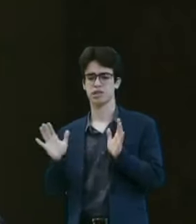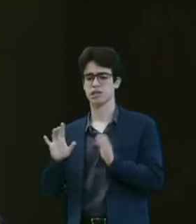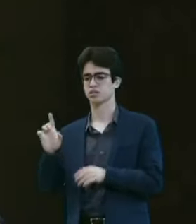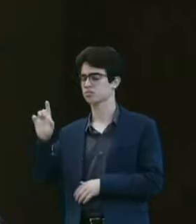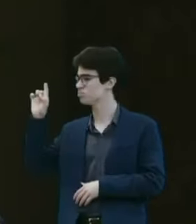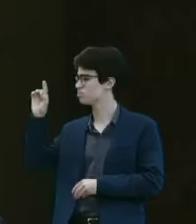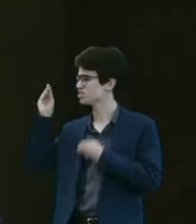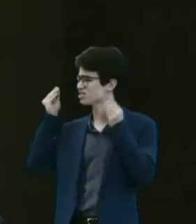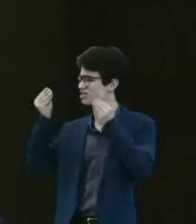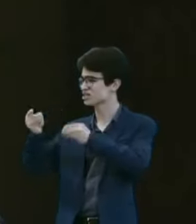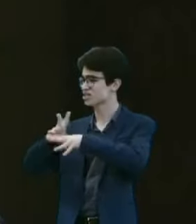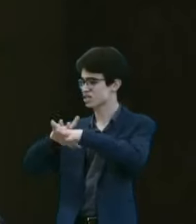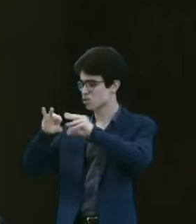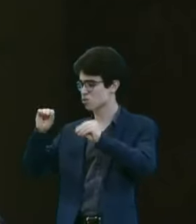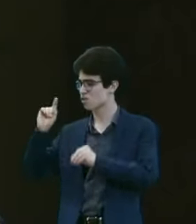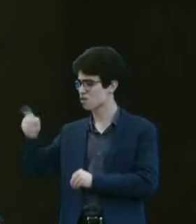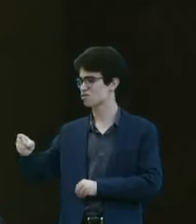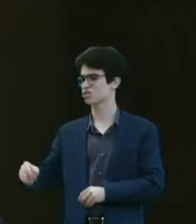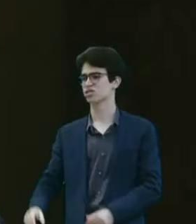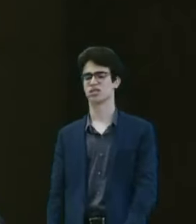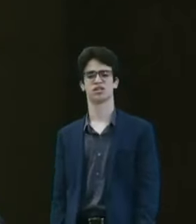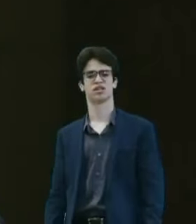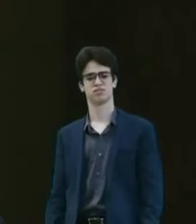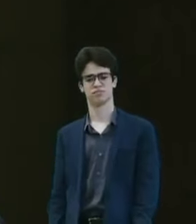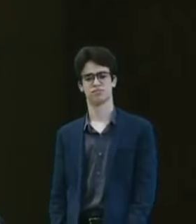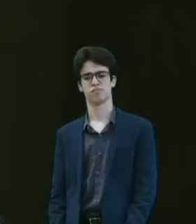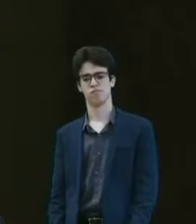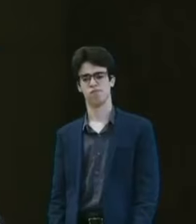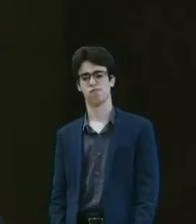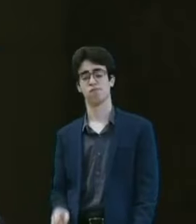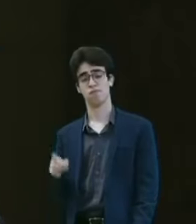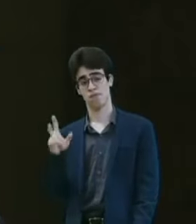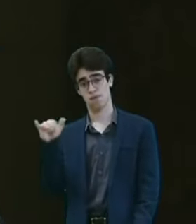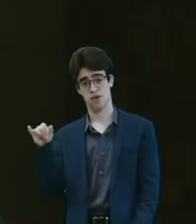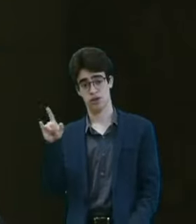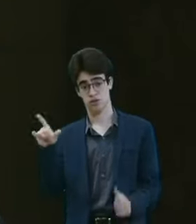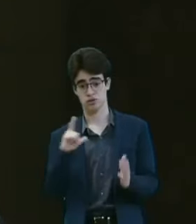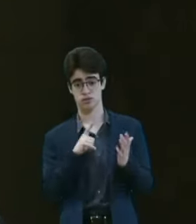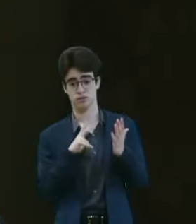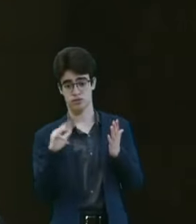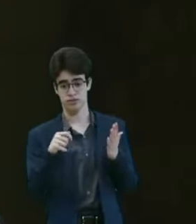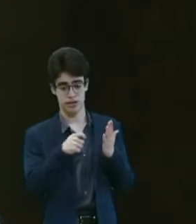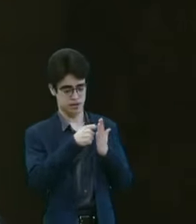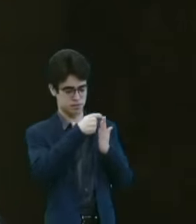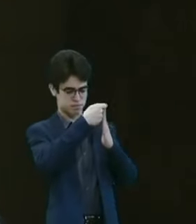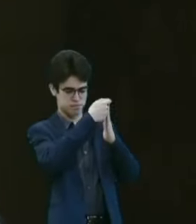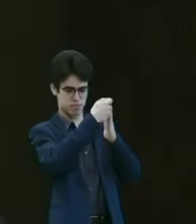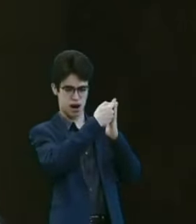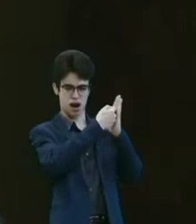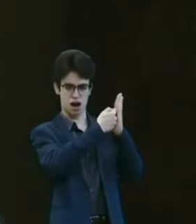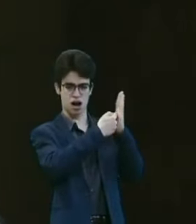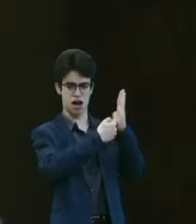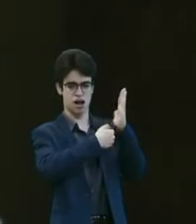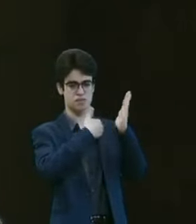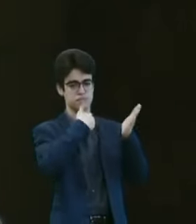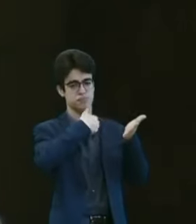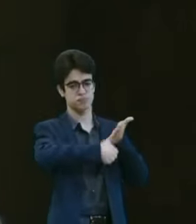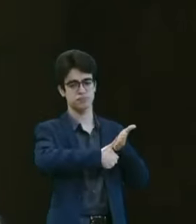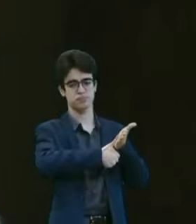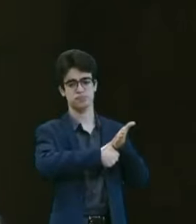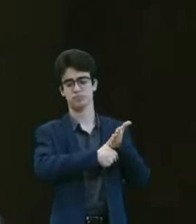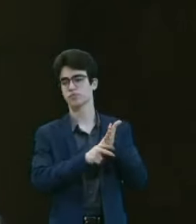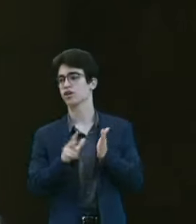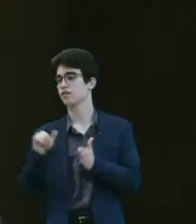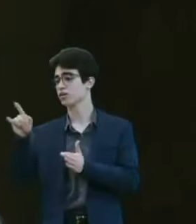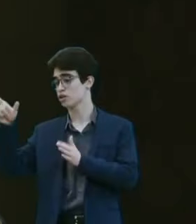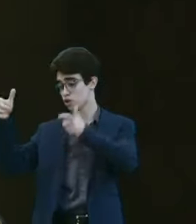Deus quer curar você. Você vai fazer o seguinte: você vai escrever uma carta para o teu pai. Você vai lá no